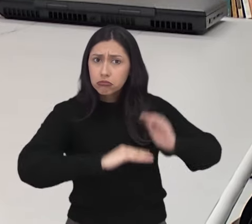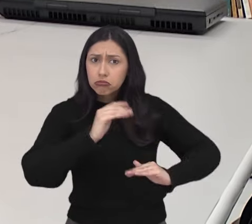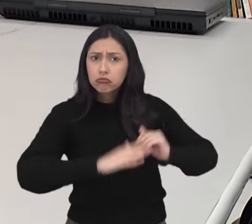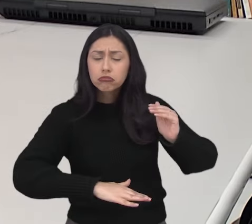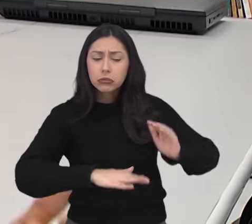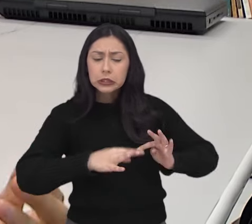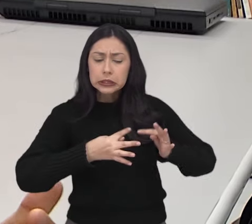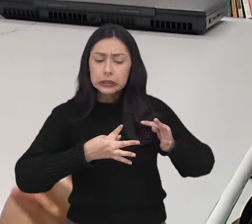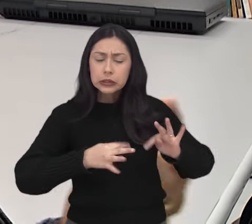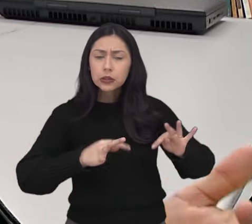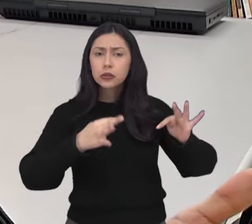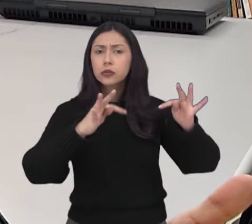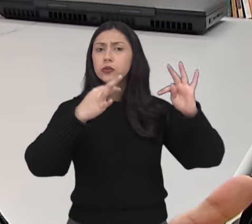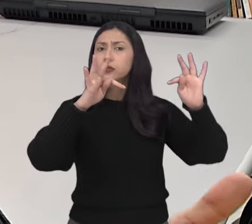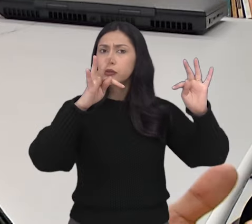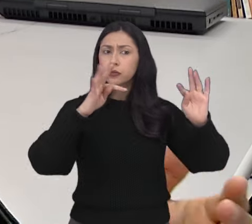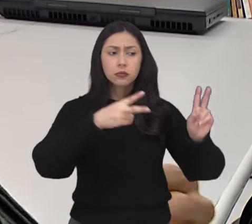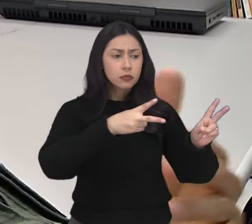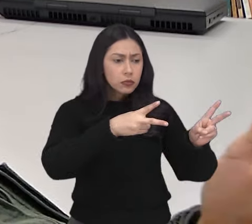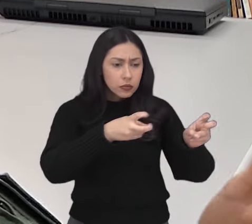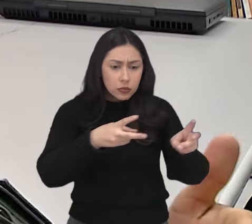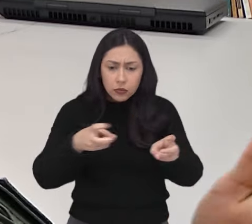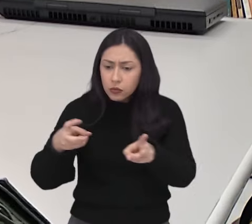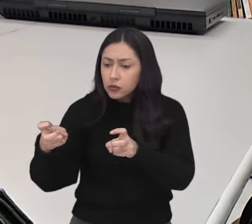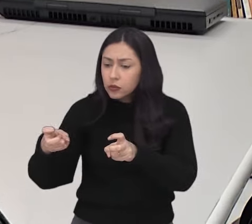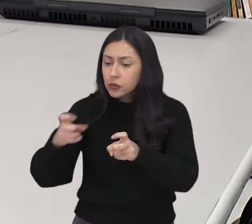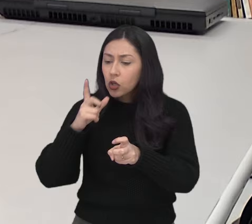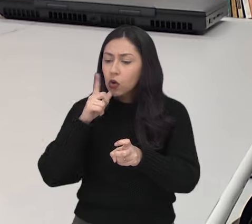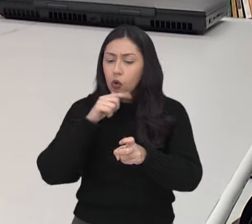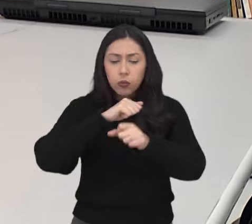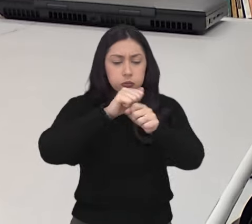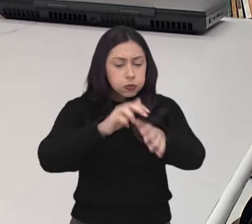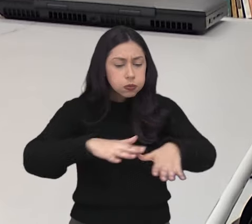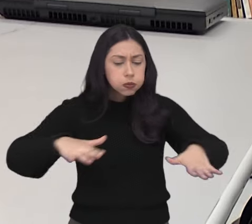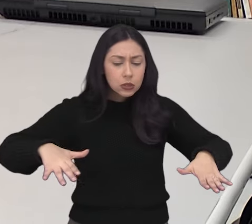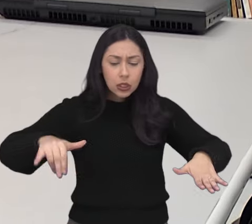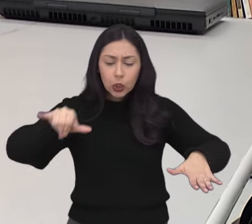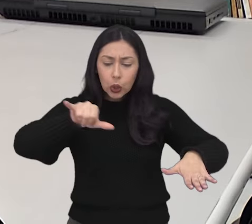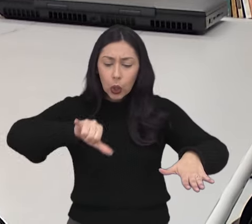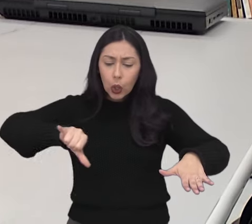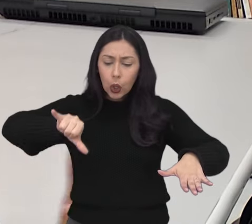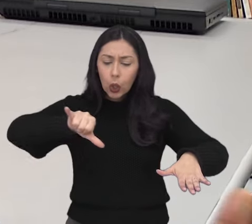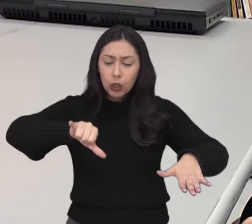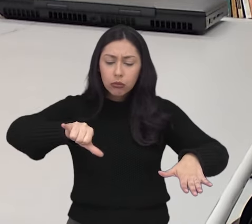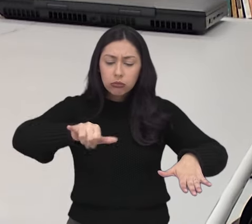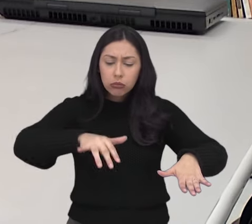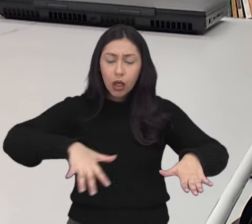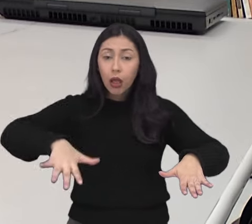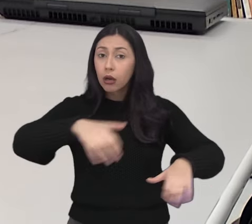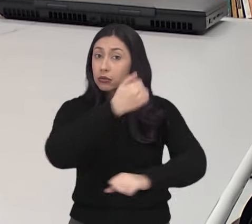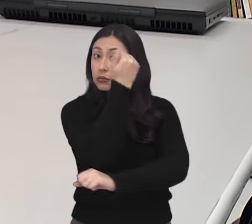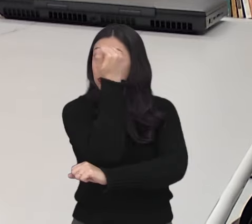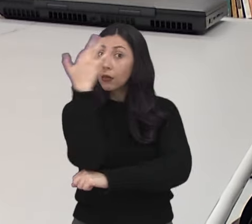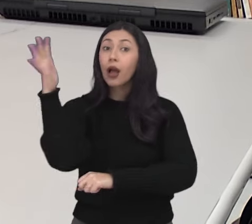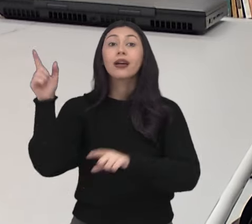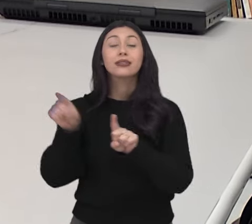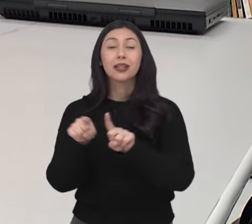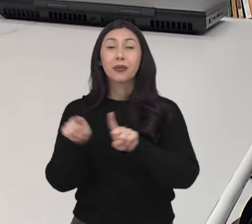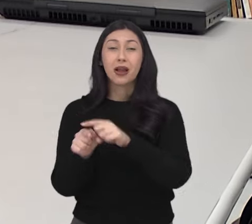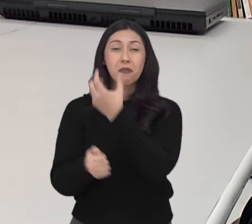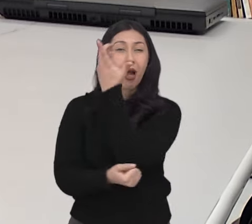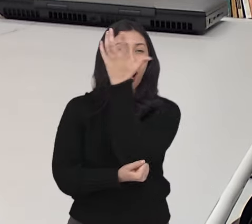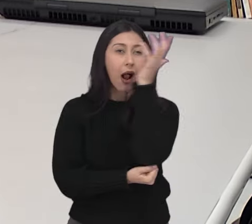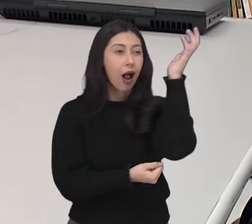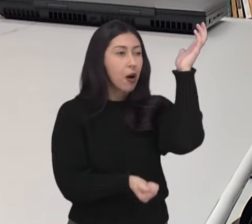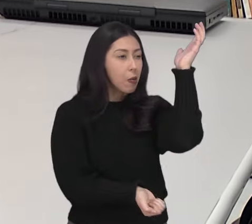aplicação dessa tecnologia na na detecção de manchas né no oceano ou seja para meio ambiente Inclusive a parte de